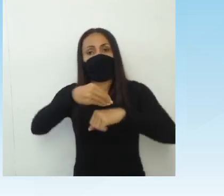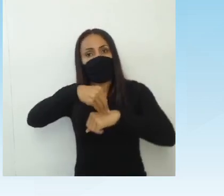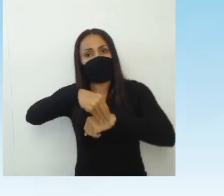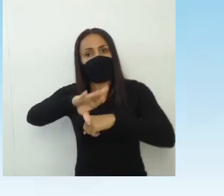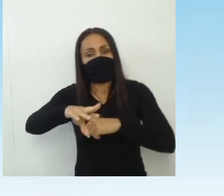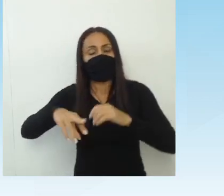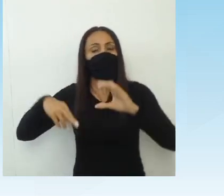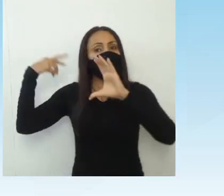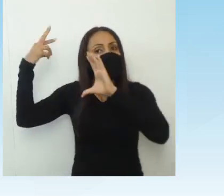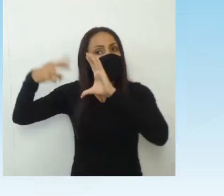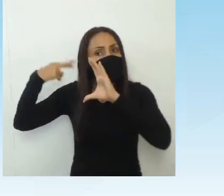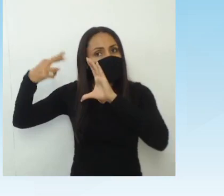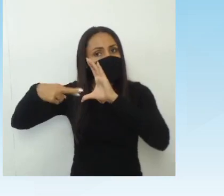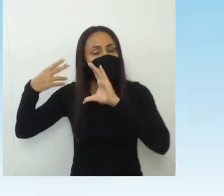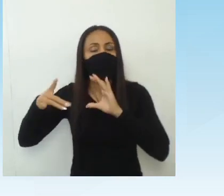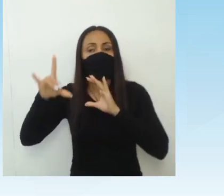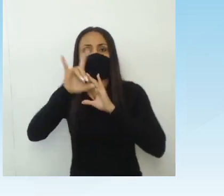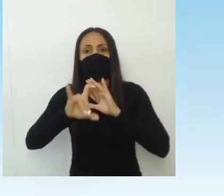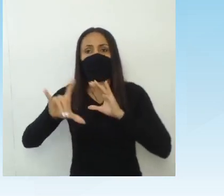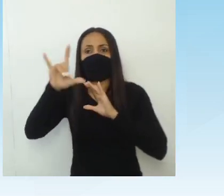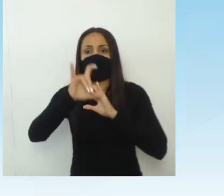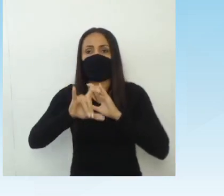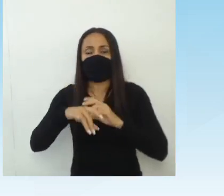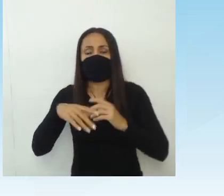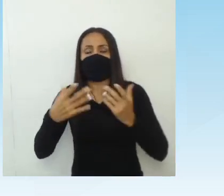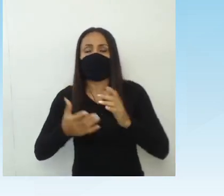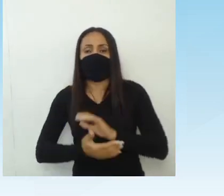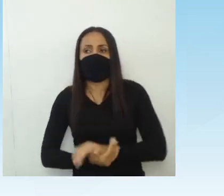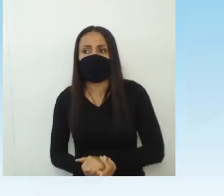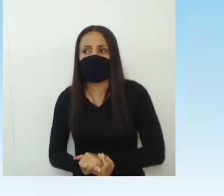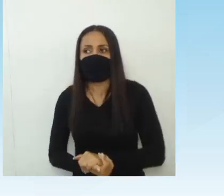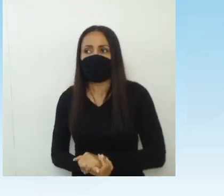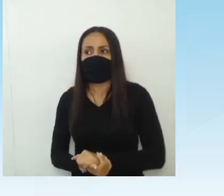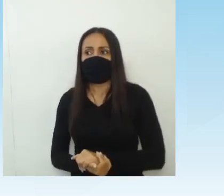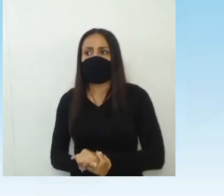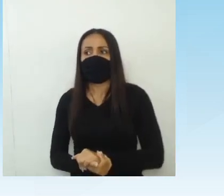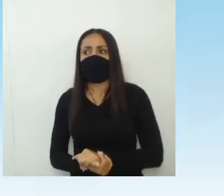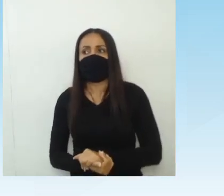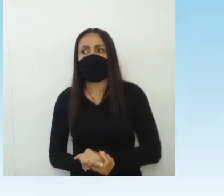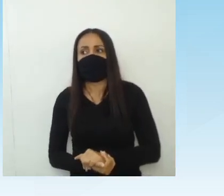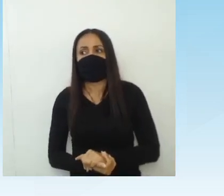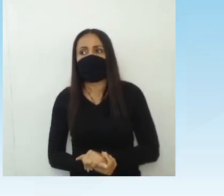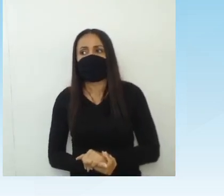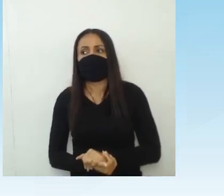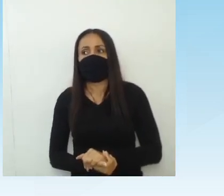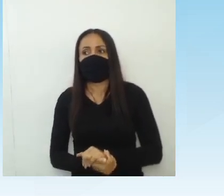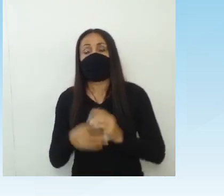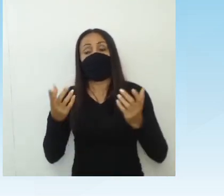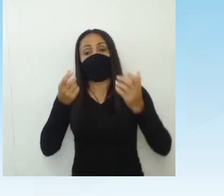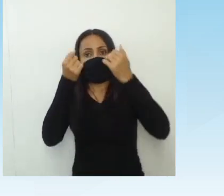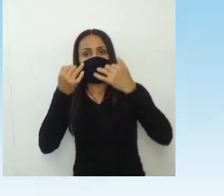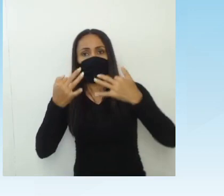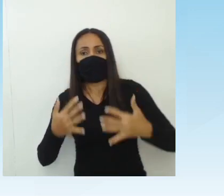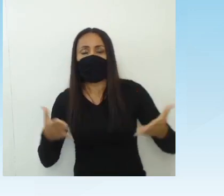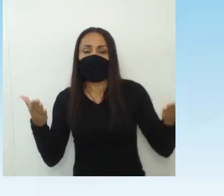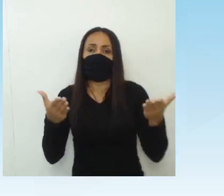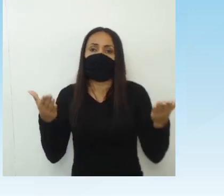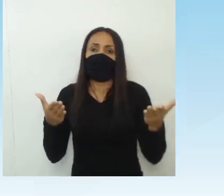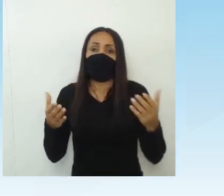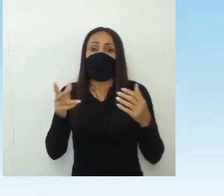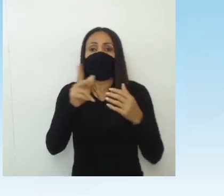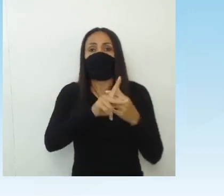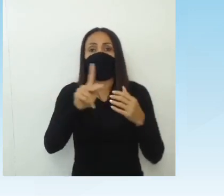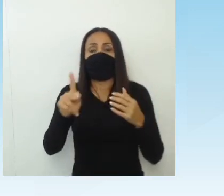Instagram, Robertão da Transmissão, tudo junto, sem acento, para a gente poder falar aqui. E é claro, professor, você que é